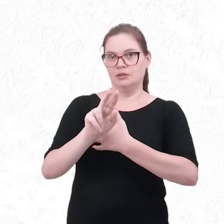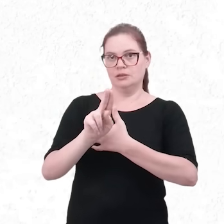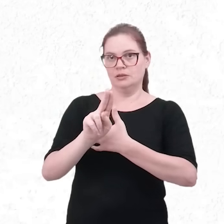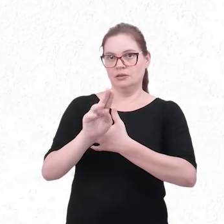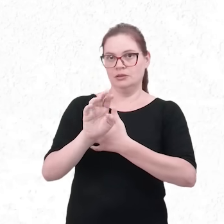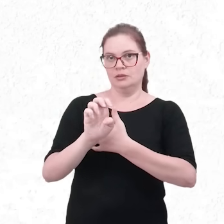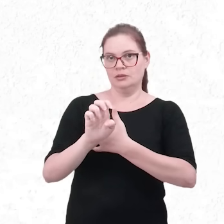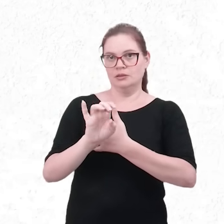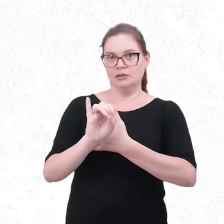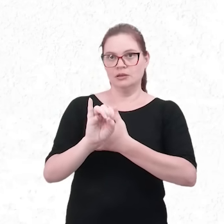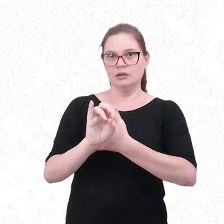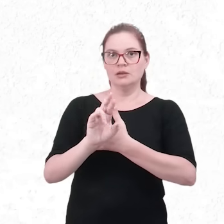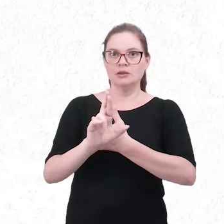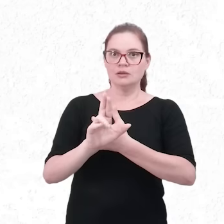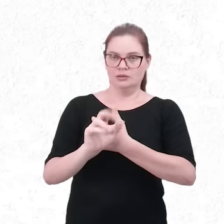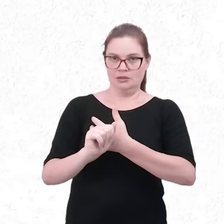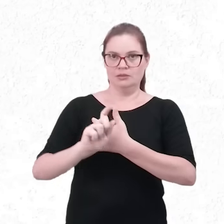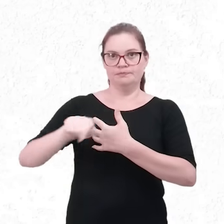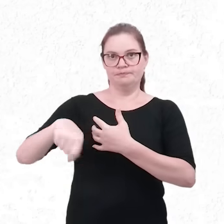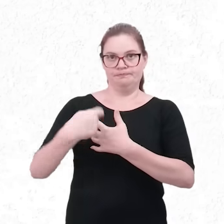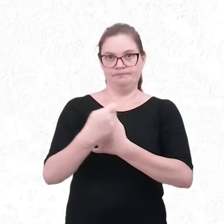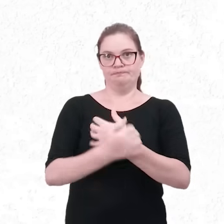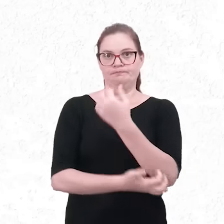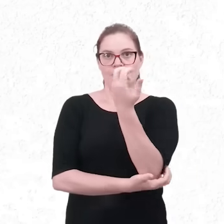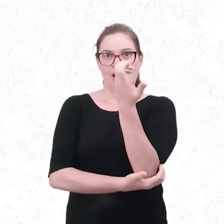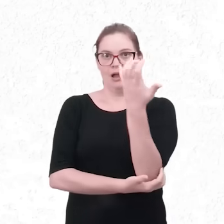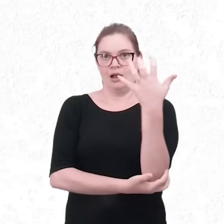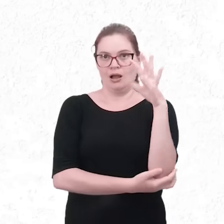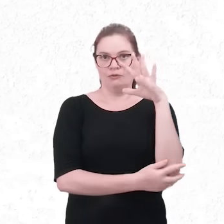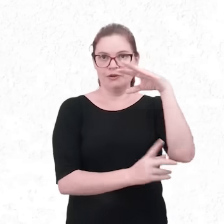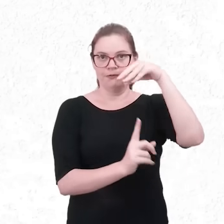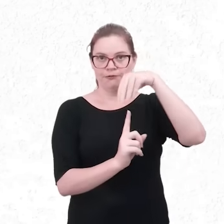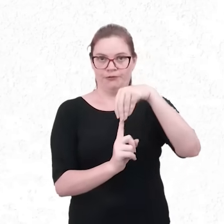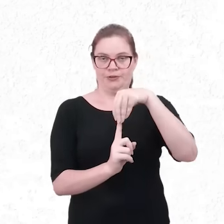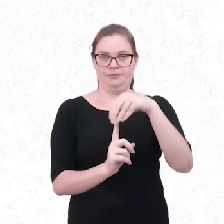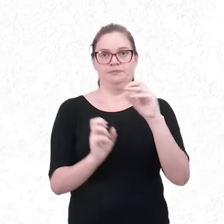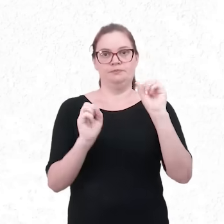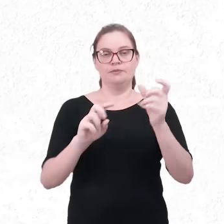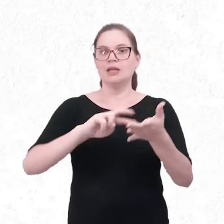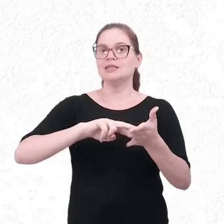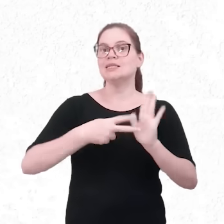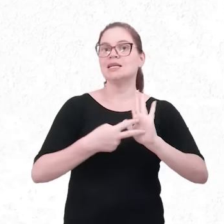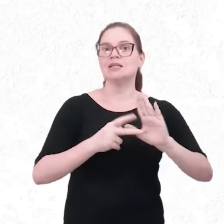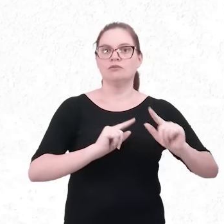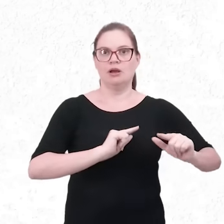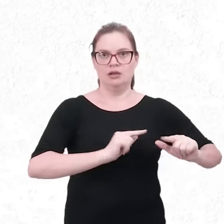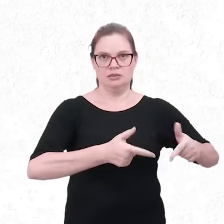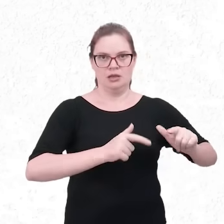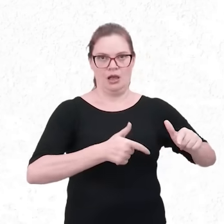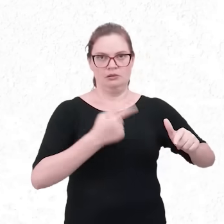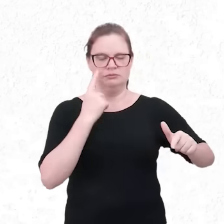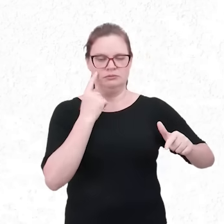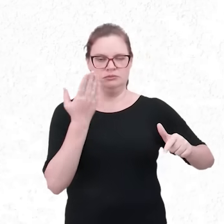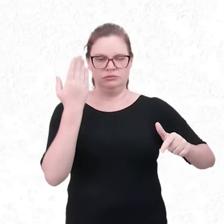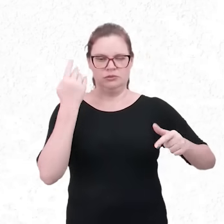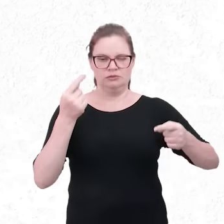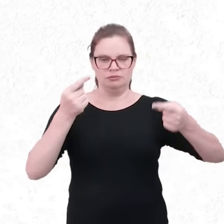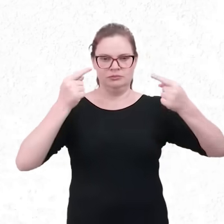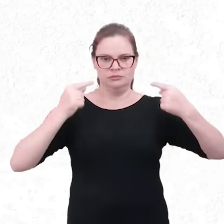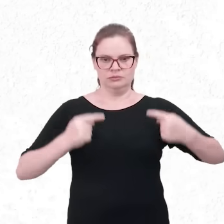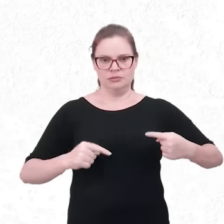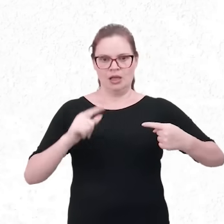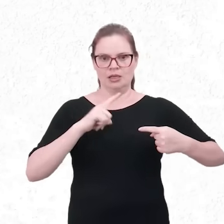é uma figueira representando Israel. Se olharem mais embaixo, onde está